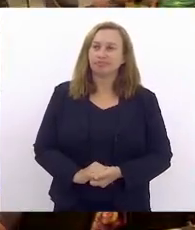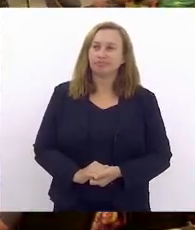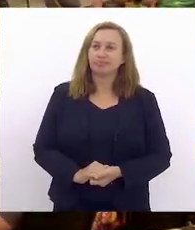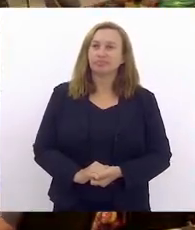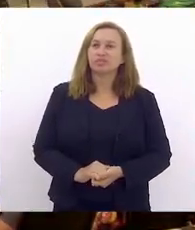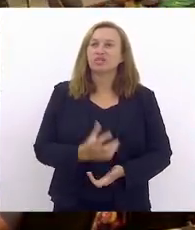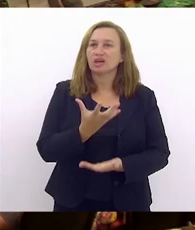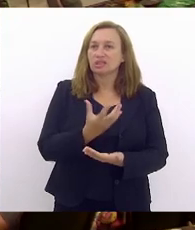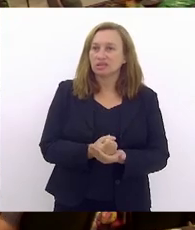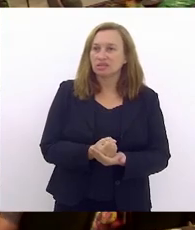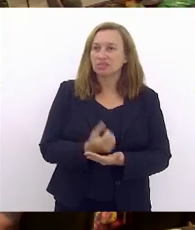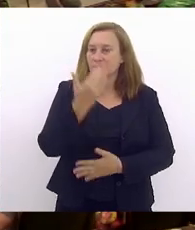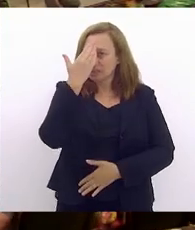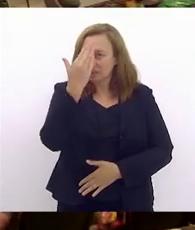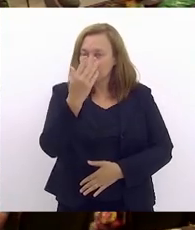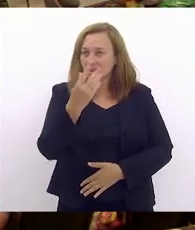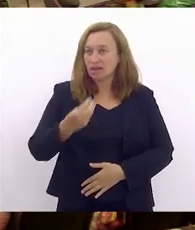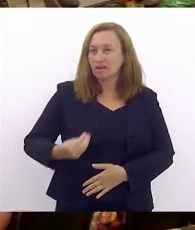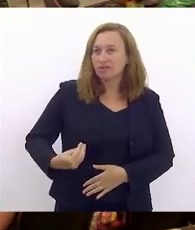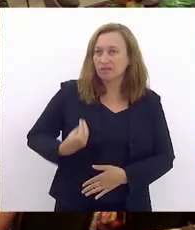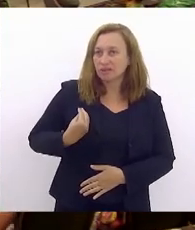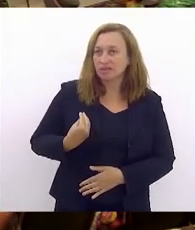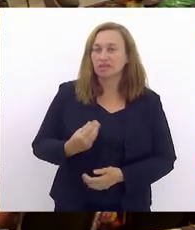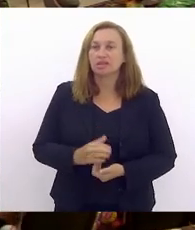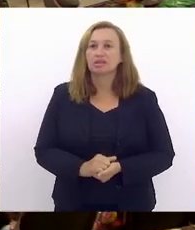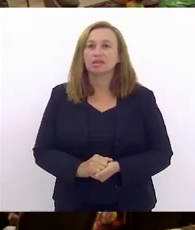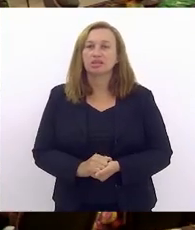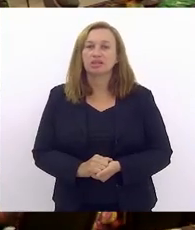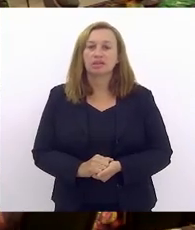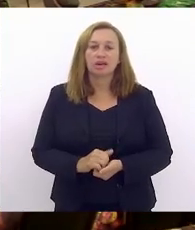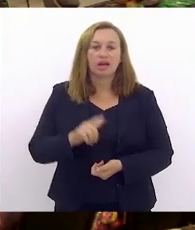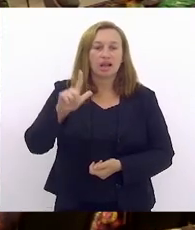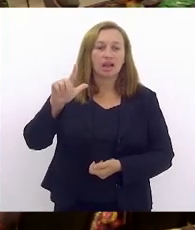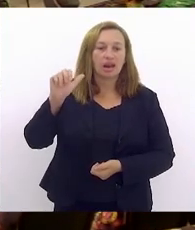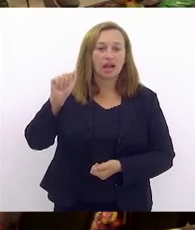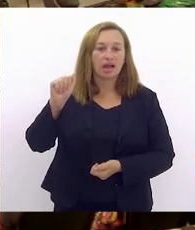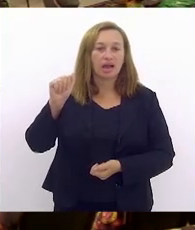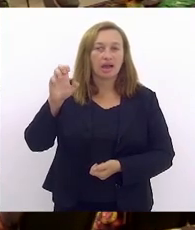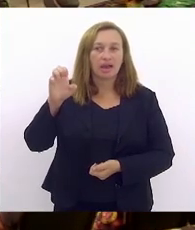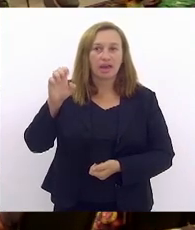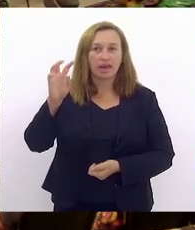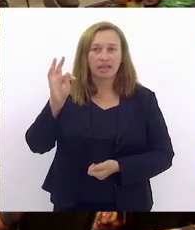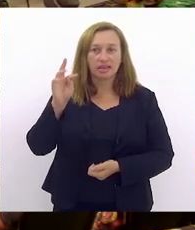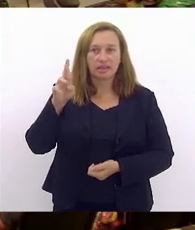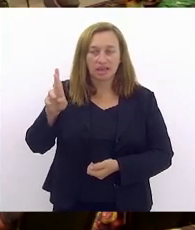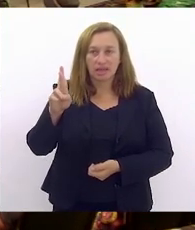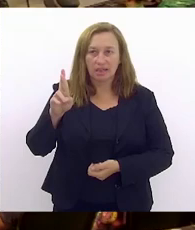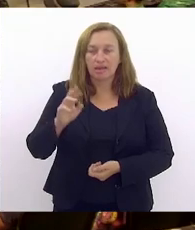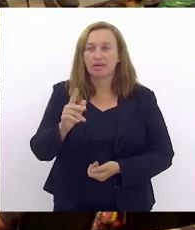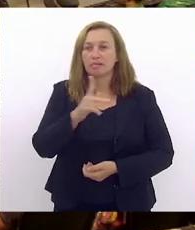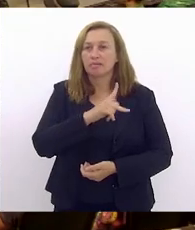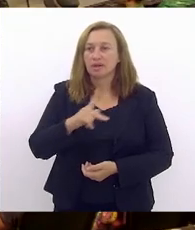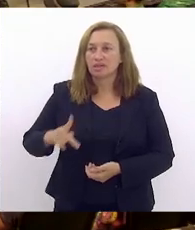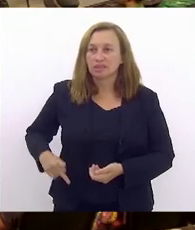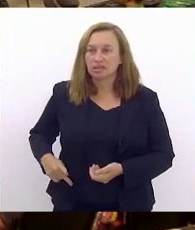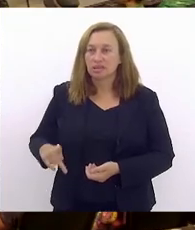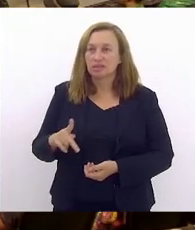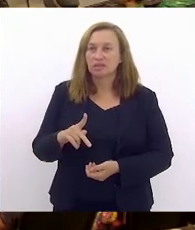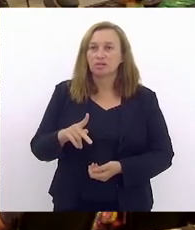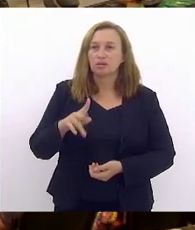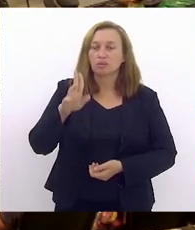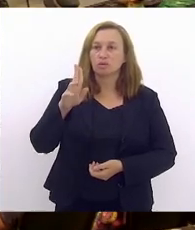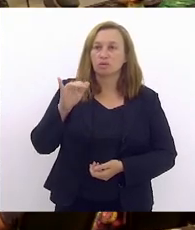Registramos e agradecemos a presença de Laerte Gulini, presidente da Unidos de Cabo